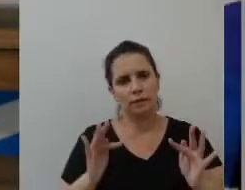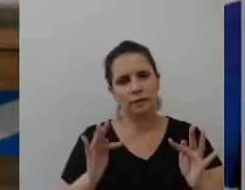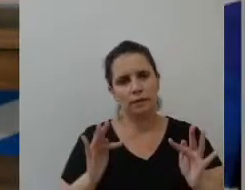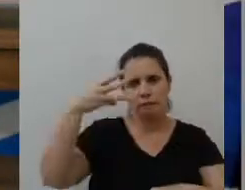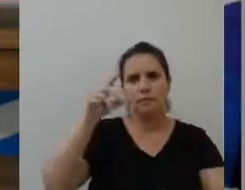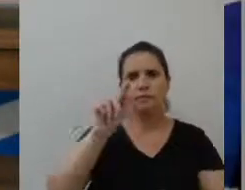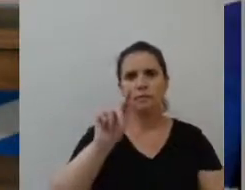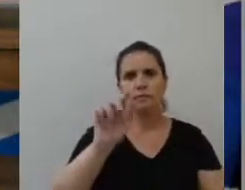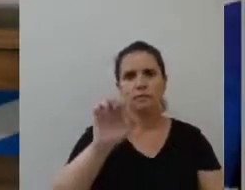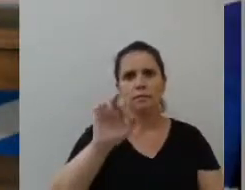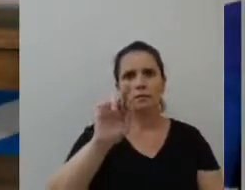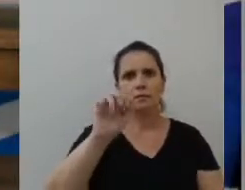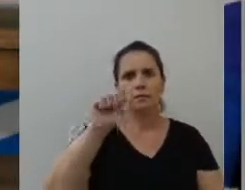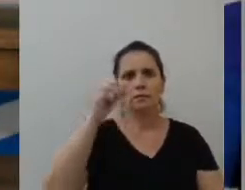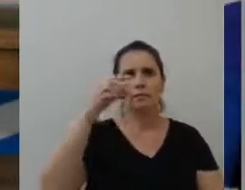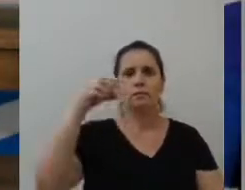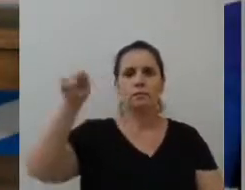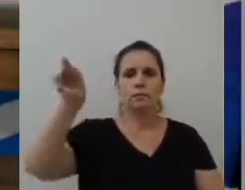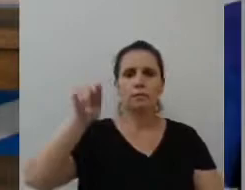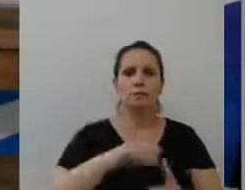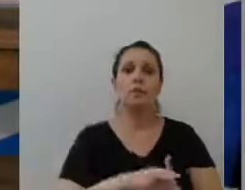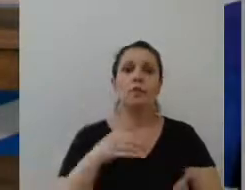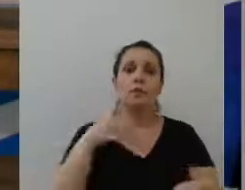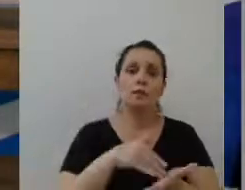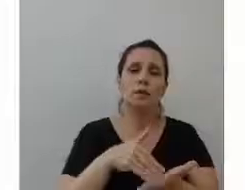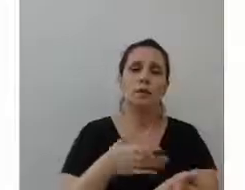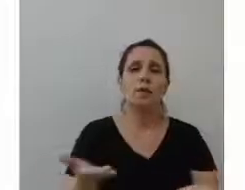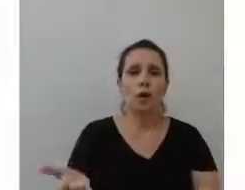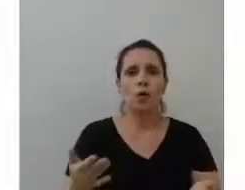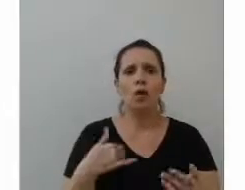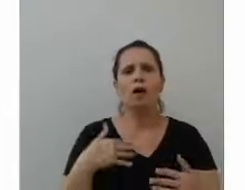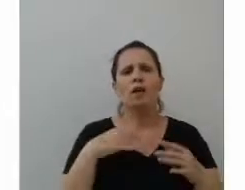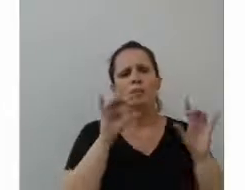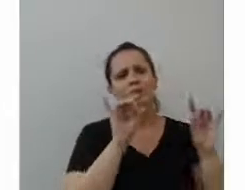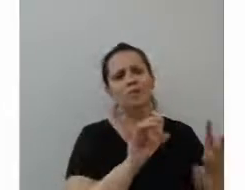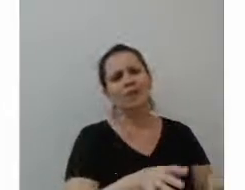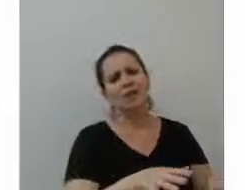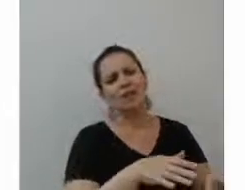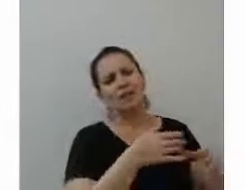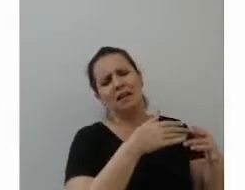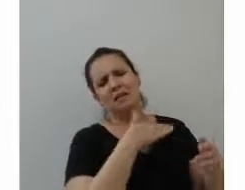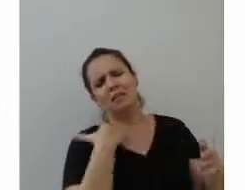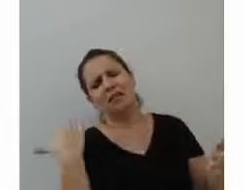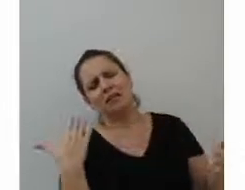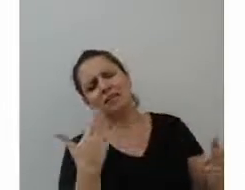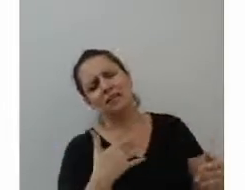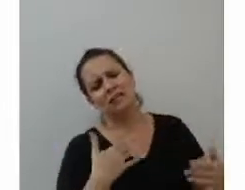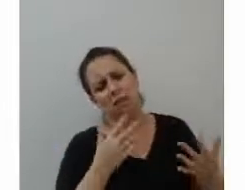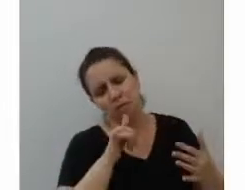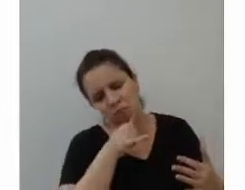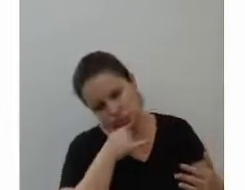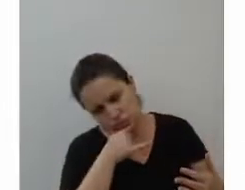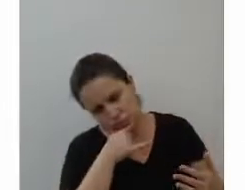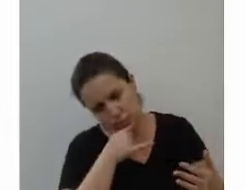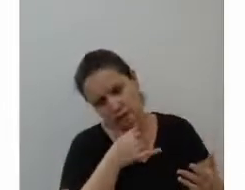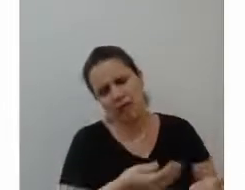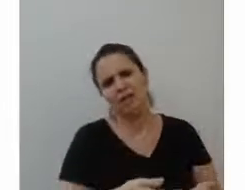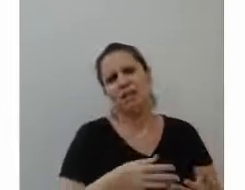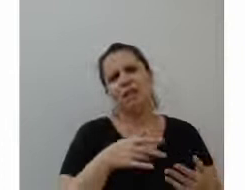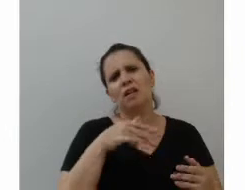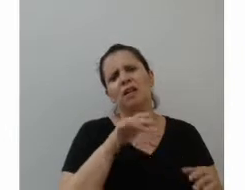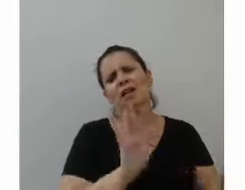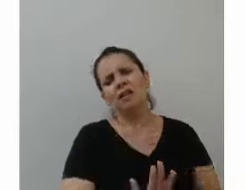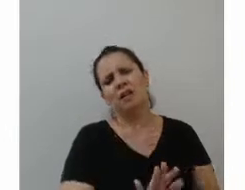geração, Álvares de Azevedo. Ainda tem o restinho, olha. Eu deixo a vida como quem deixa o tédio do deserto, o poeta o